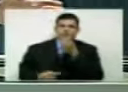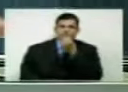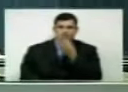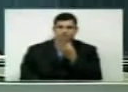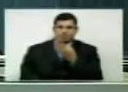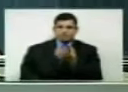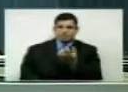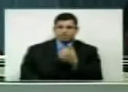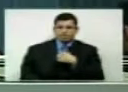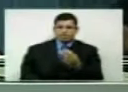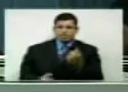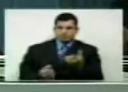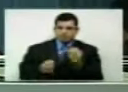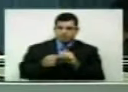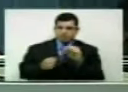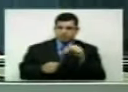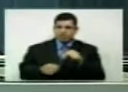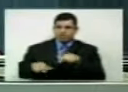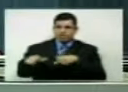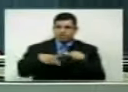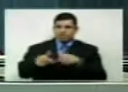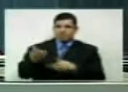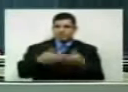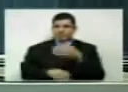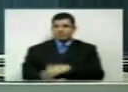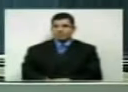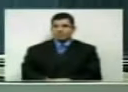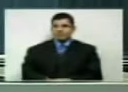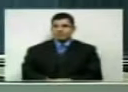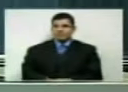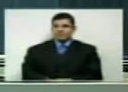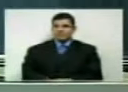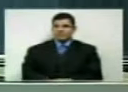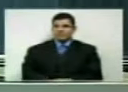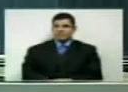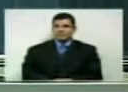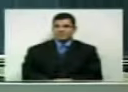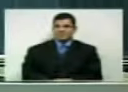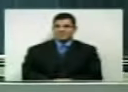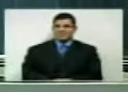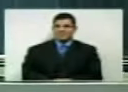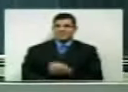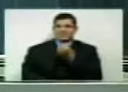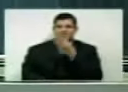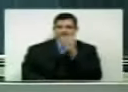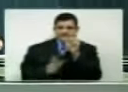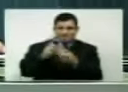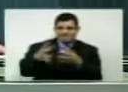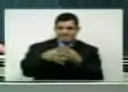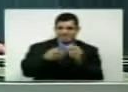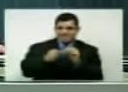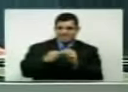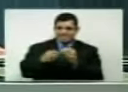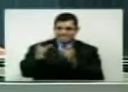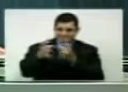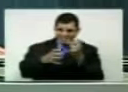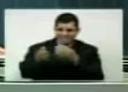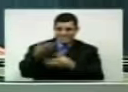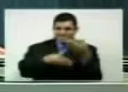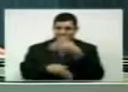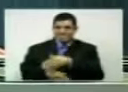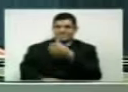Portanto, o que eu quero fazer aqui não é uma cruzada de oposição ou uma cruzada de